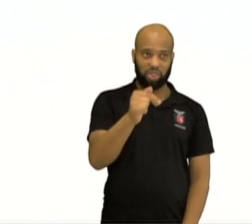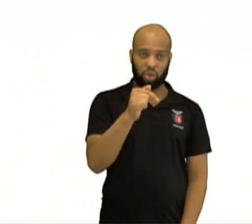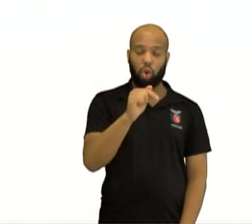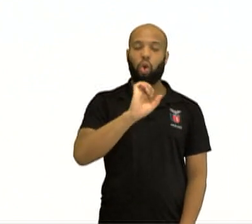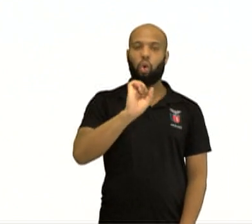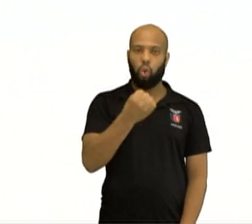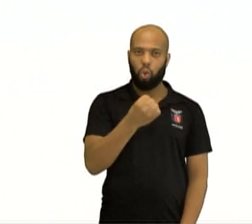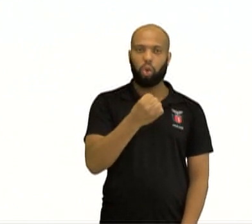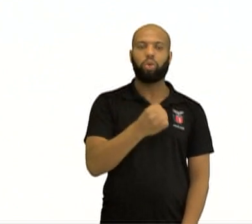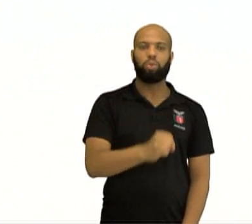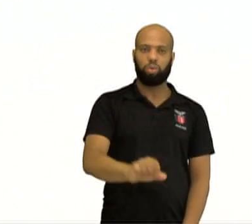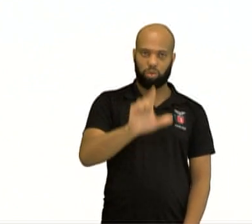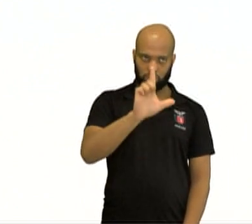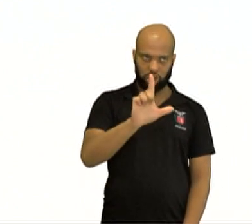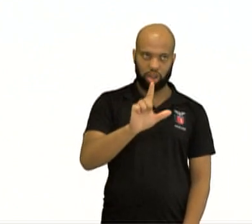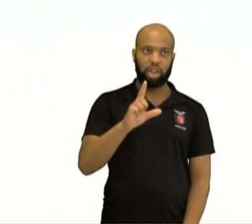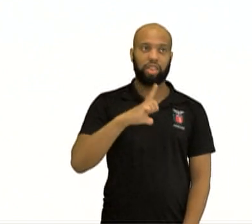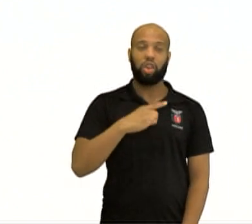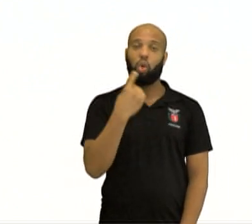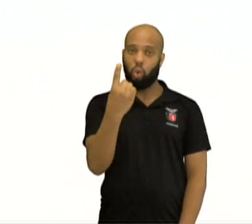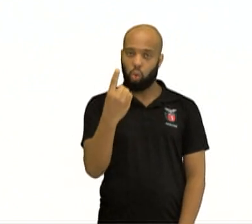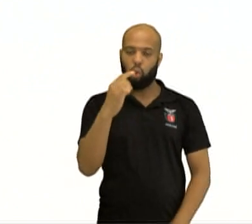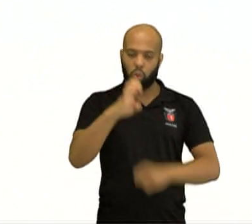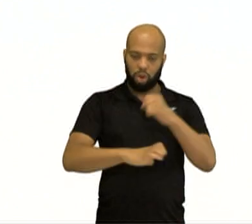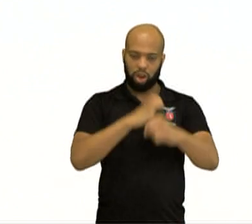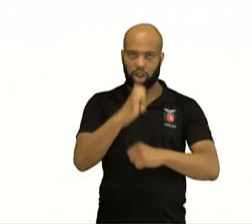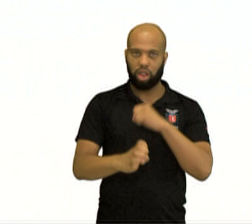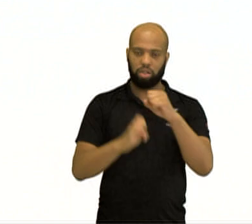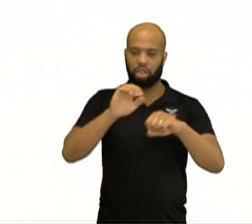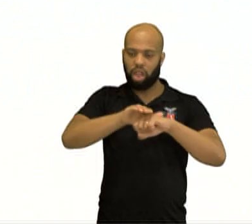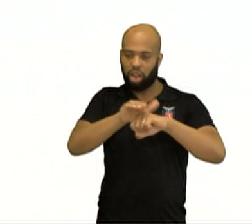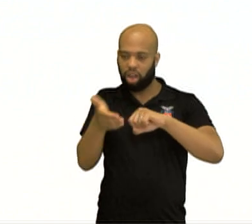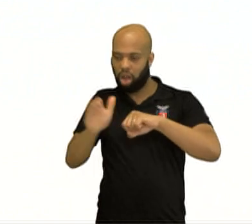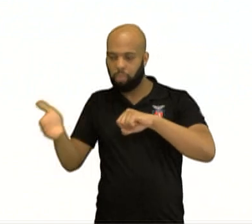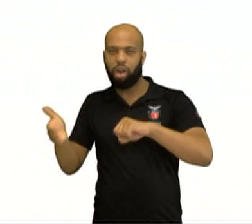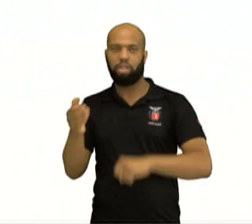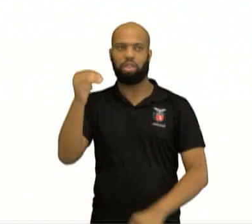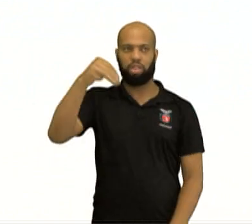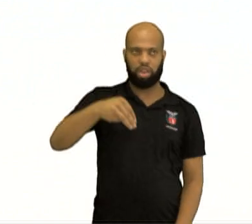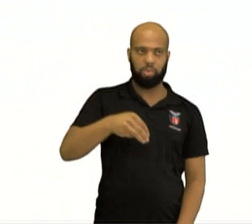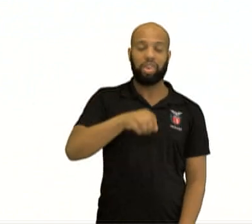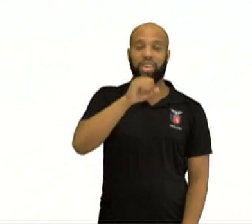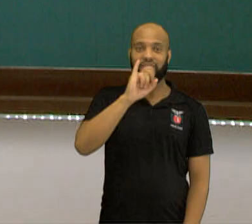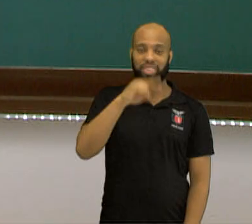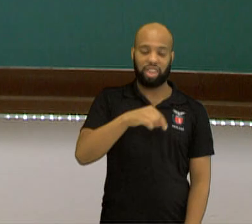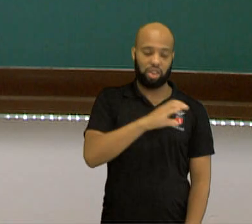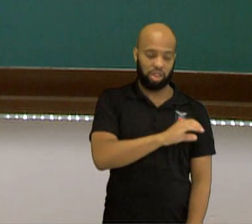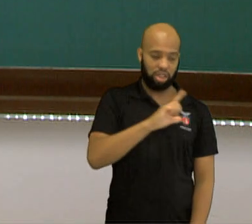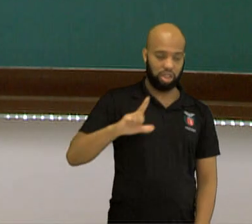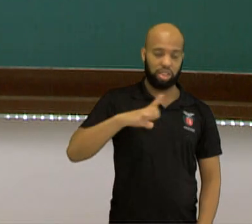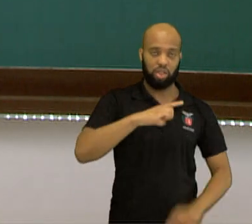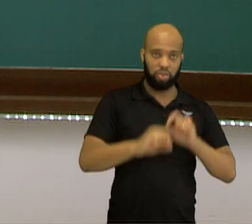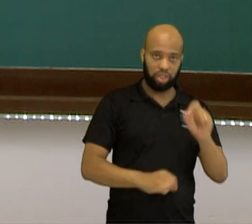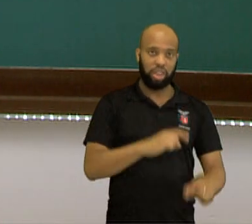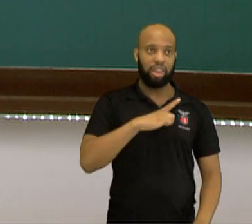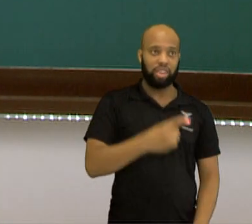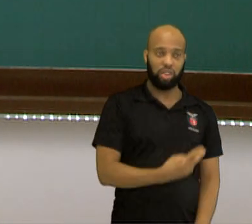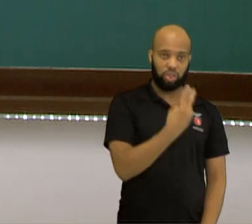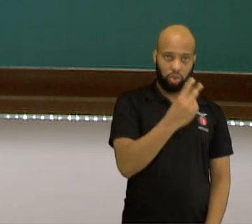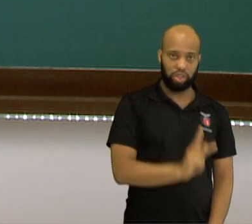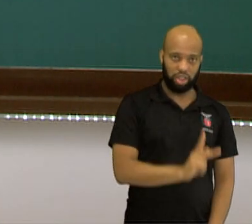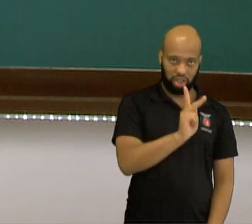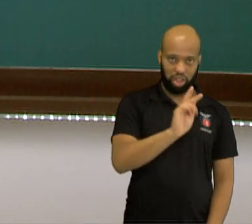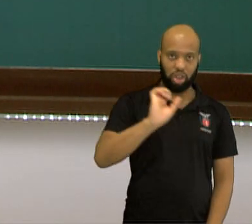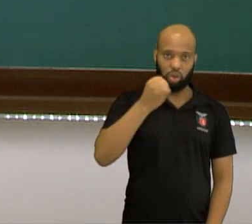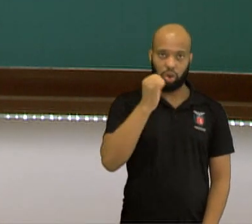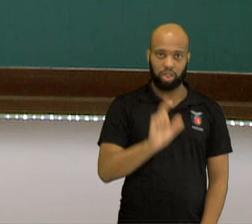8 elétrons na camada L e 1 elétron na camada M. Se fosse o cloro, nós teríamos 2 na camada K, 8